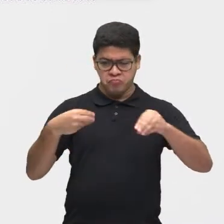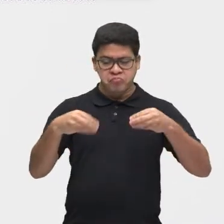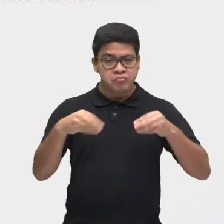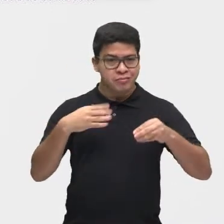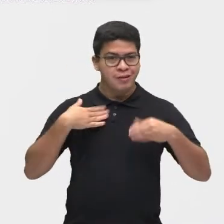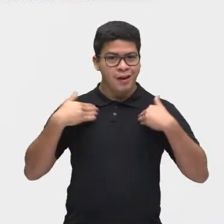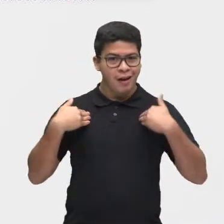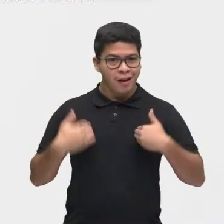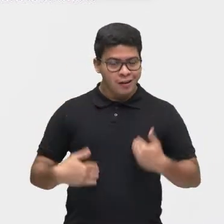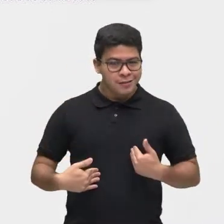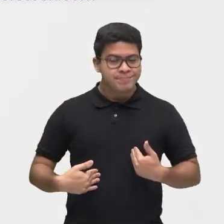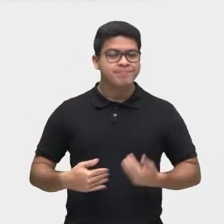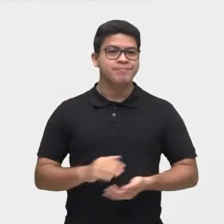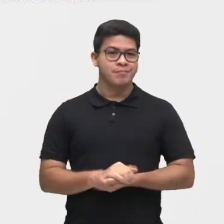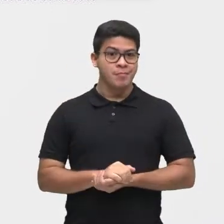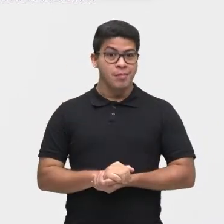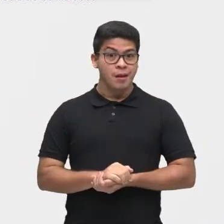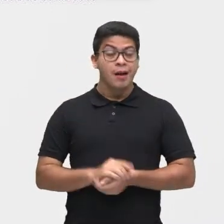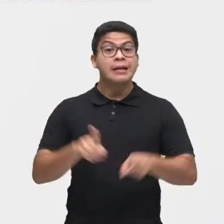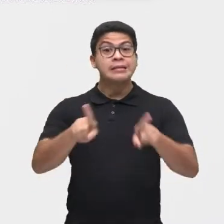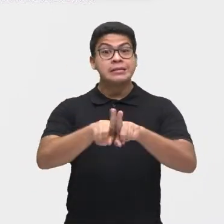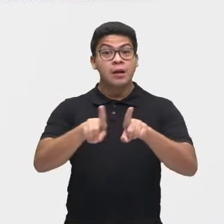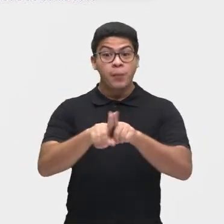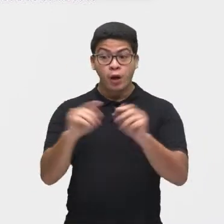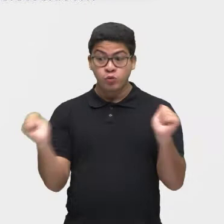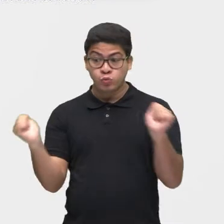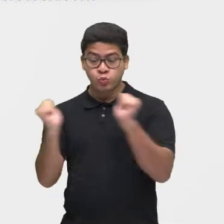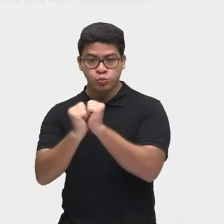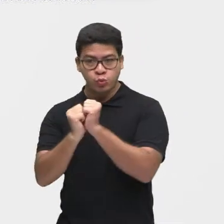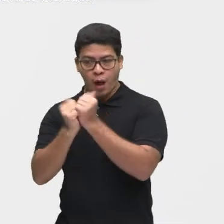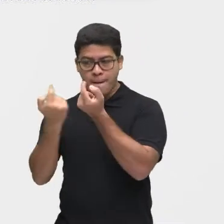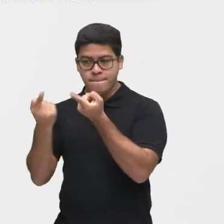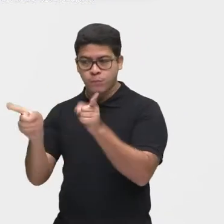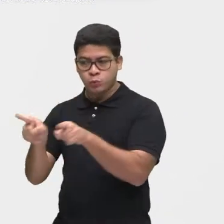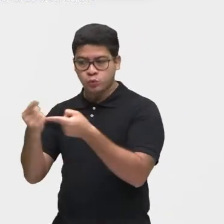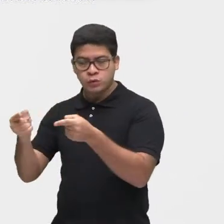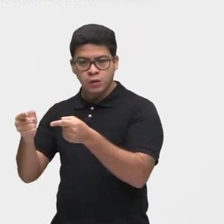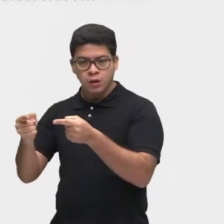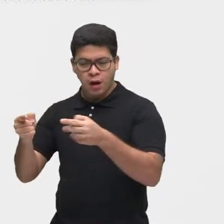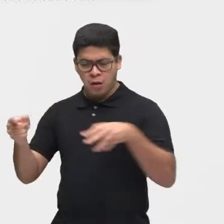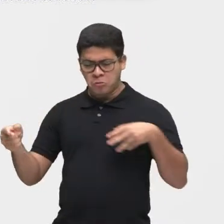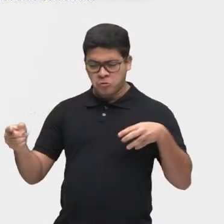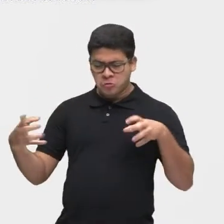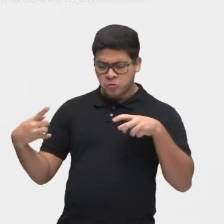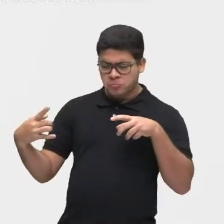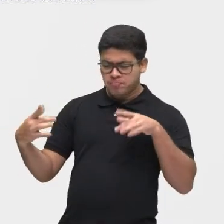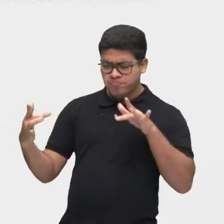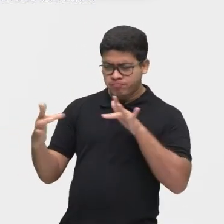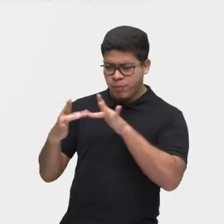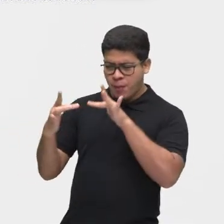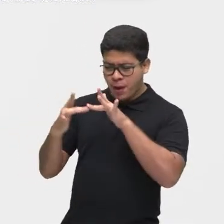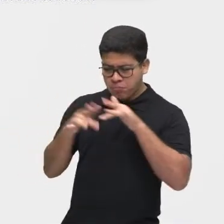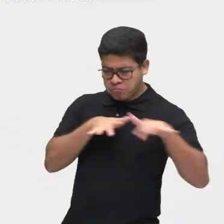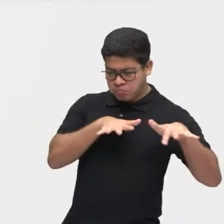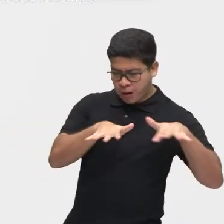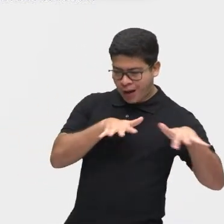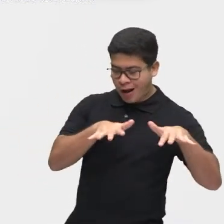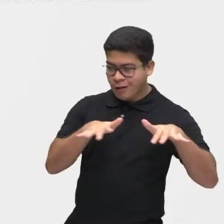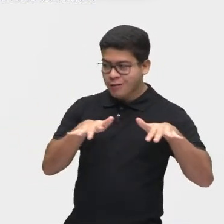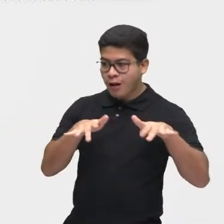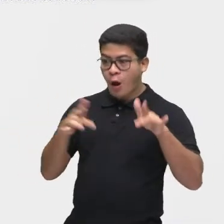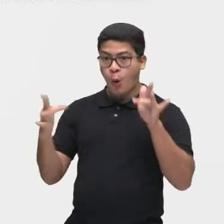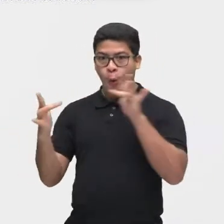com essa flexibilidade, vai trabalhar a musicalidade. Então, você vai fazer movimentos, coreografias, né? Usando